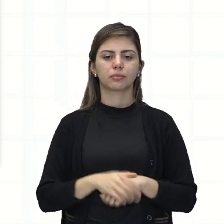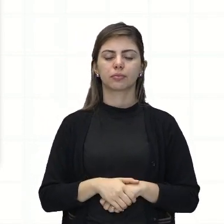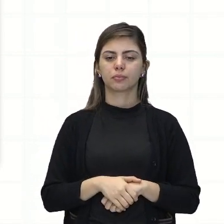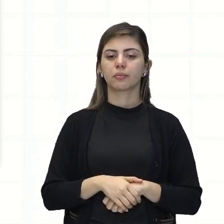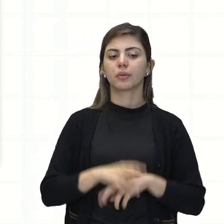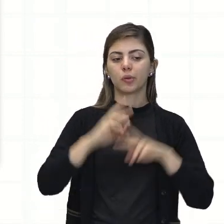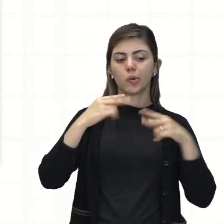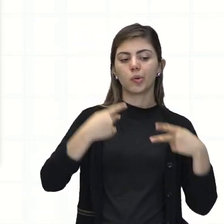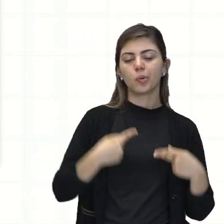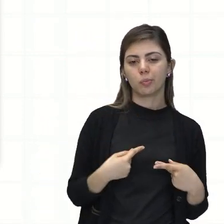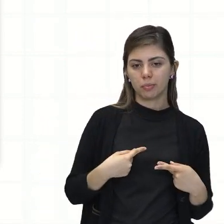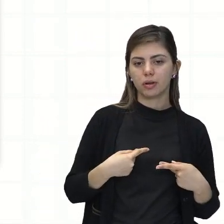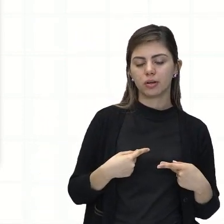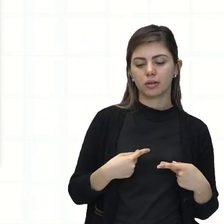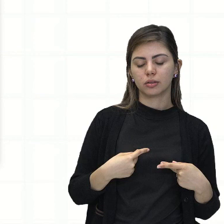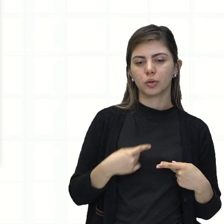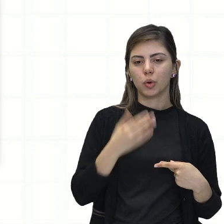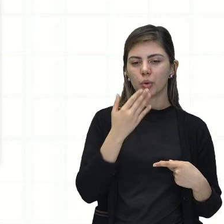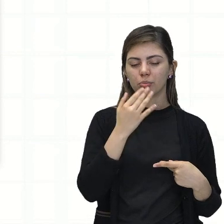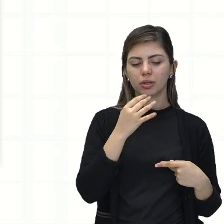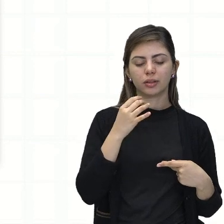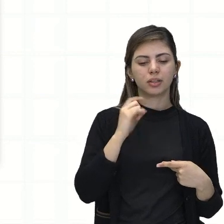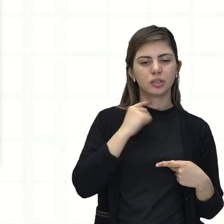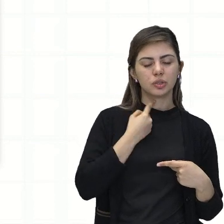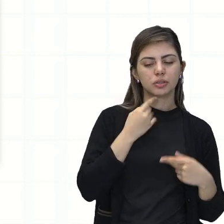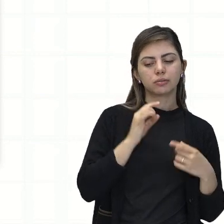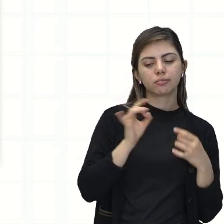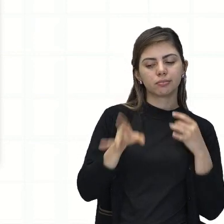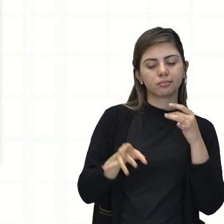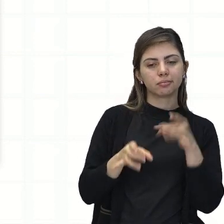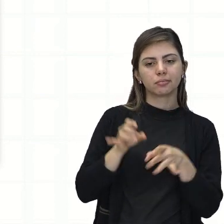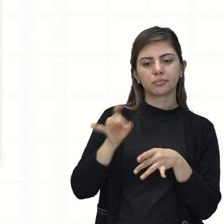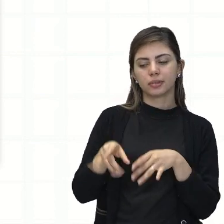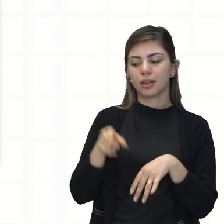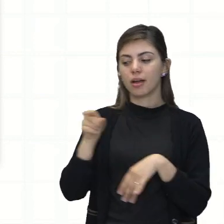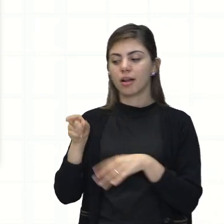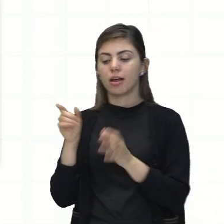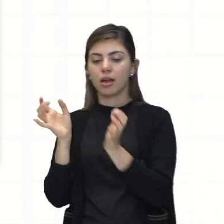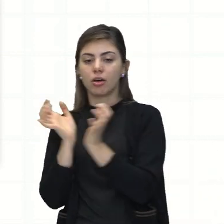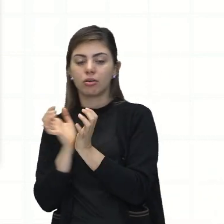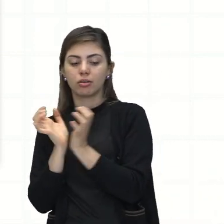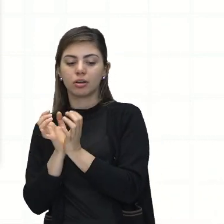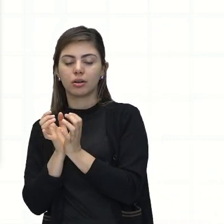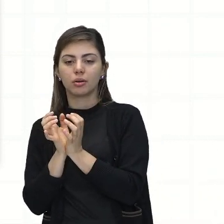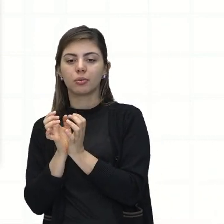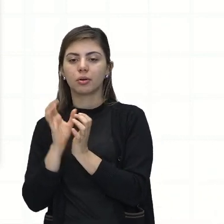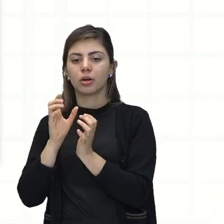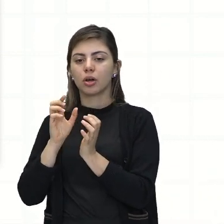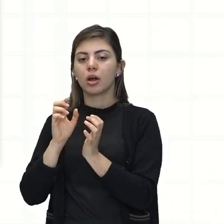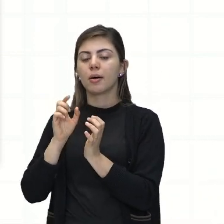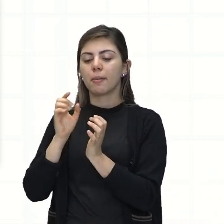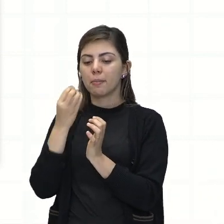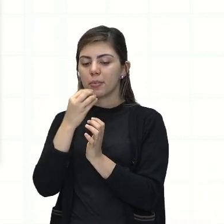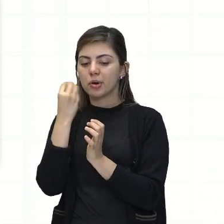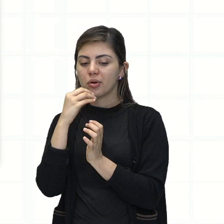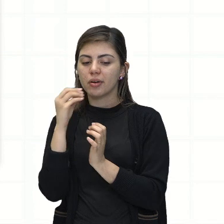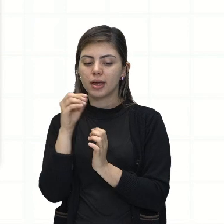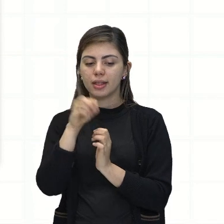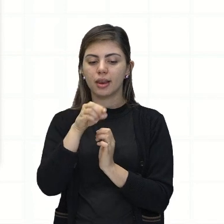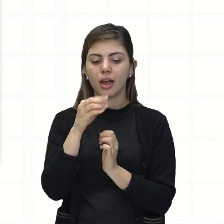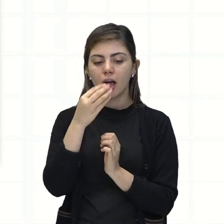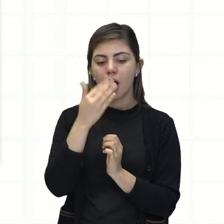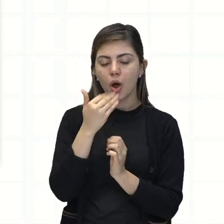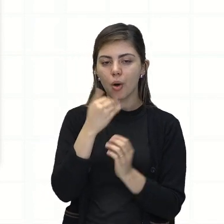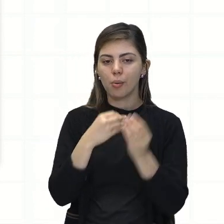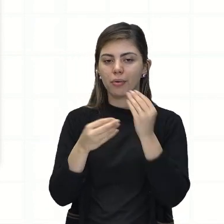e o homem, onde o urubu ele se alimenta dos restos do alimento que o